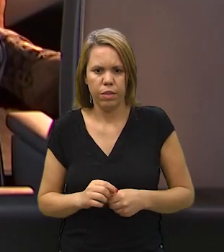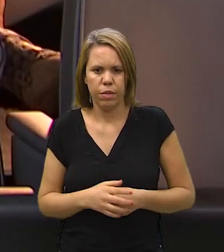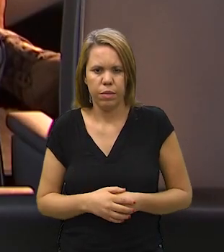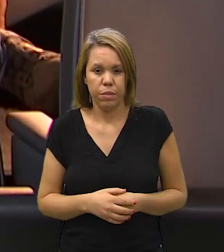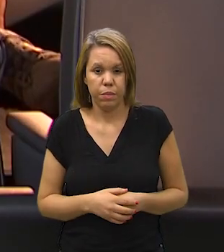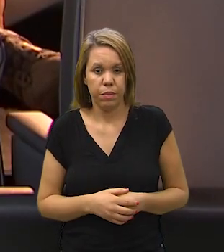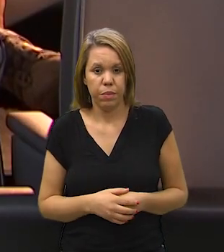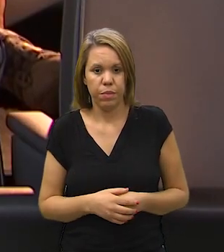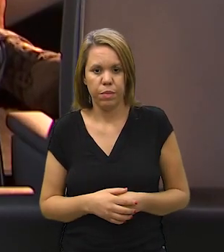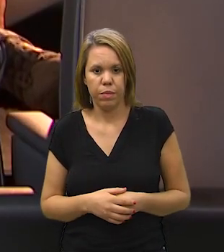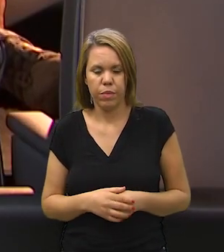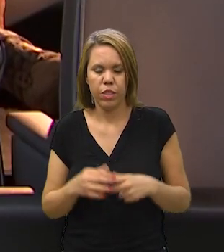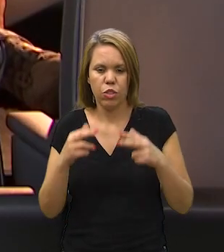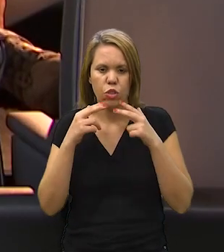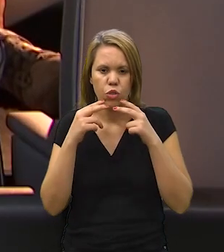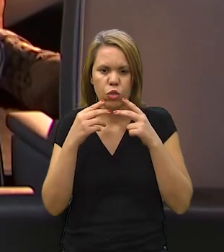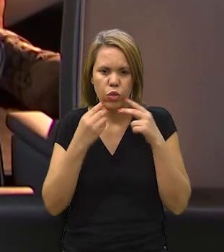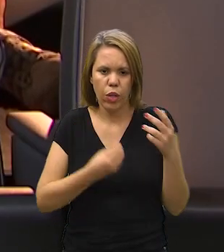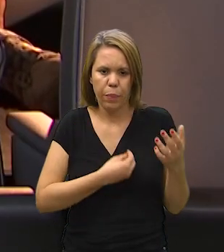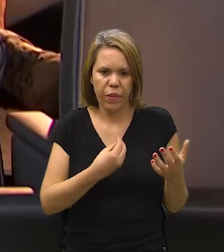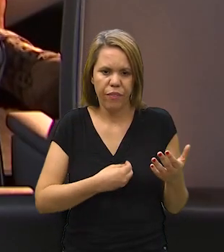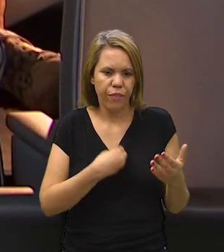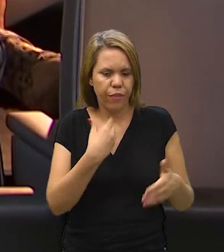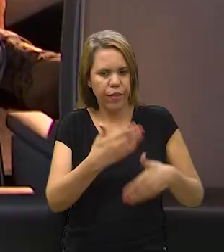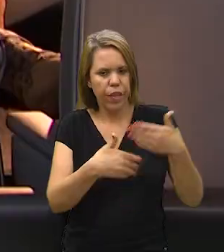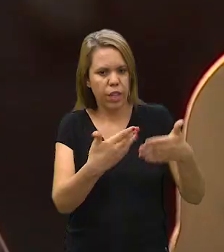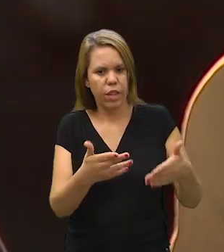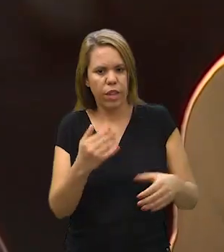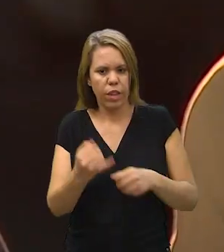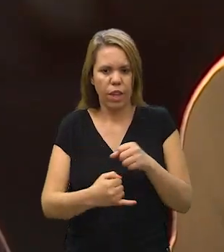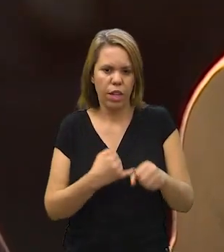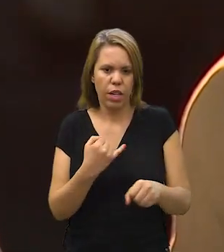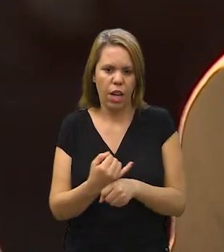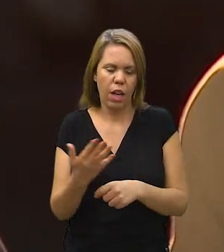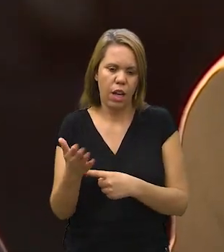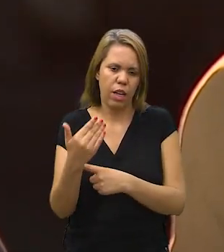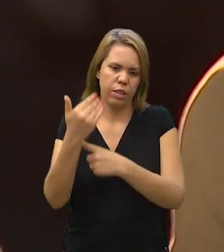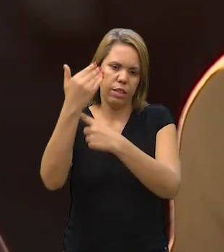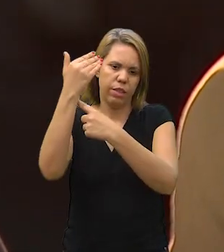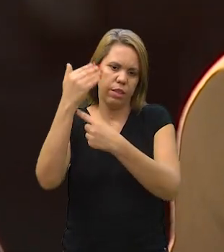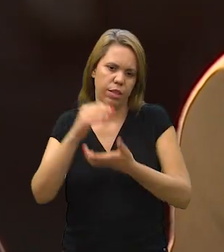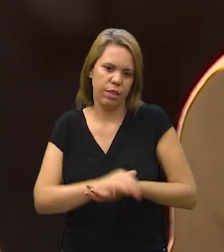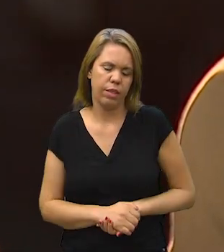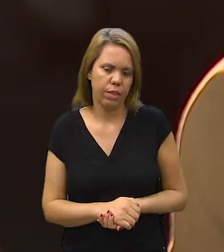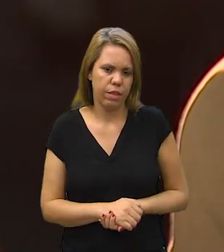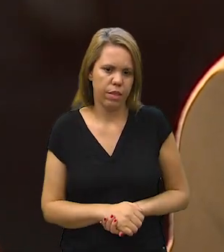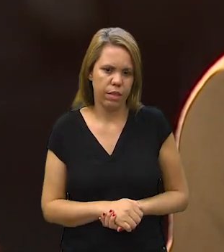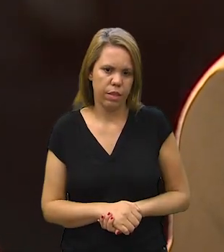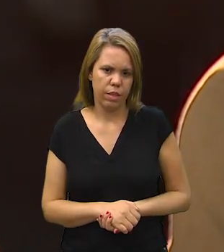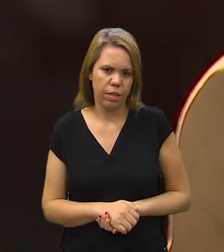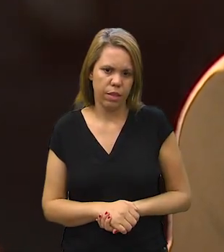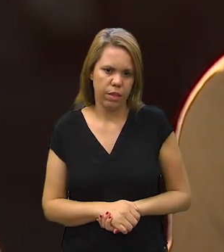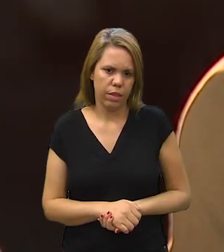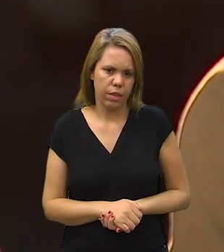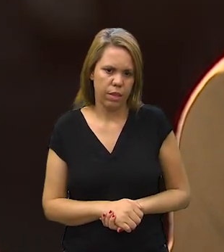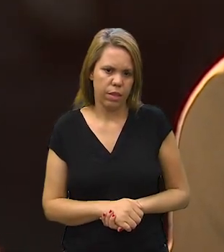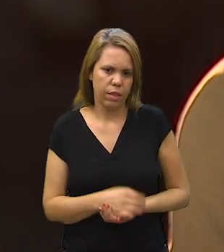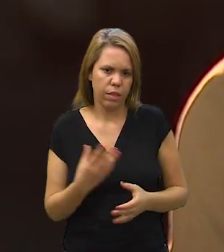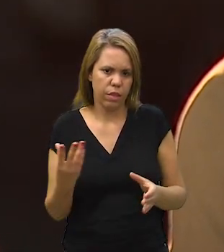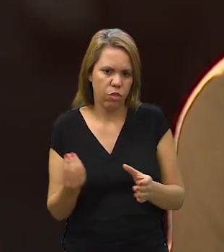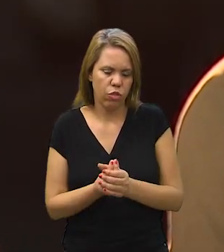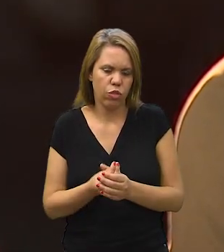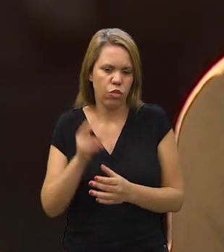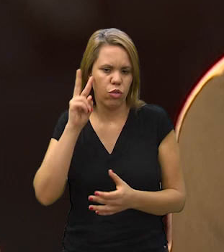é a modernidade. Então, tipo, internet, computador, coisas assim, foram adicionadas